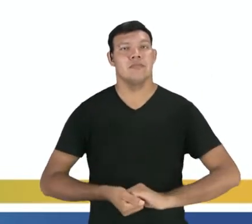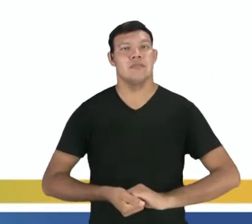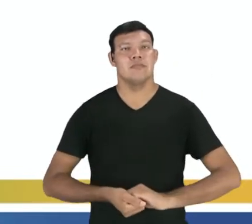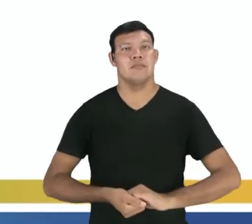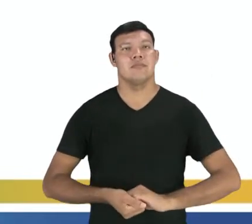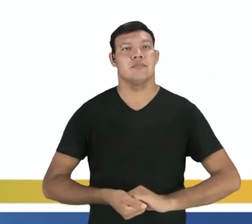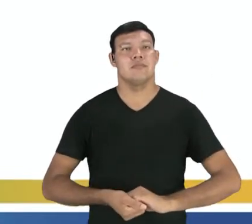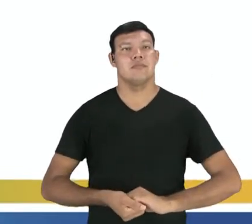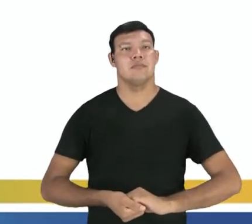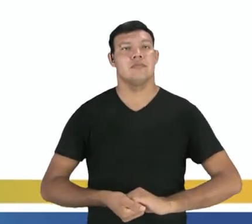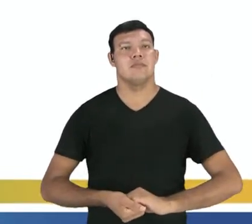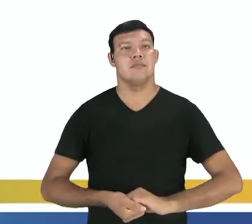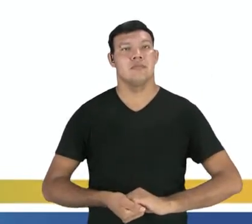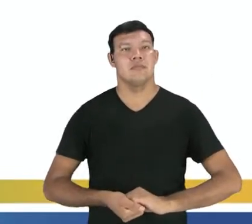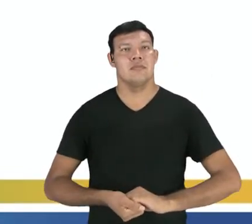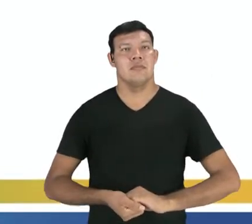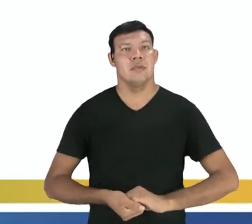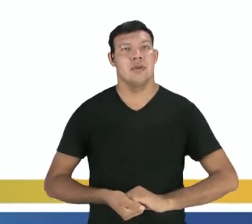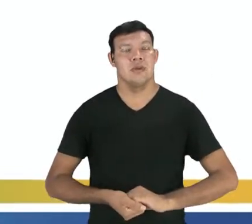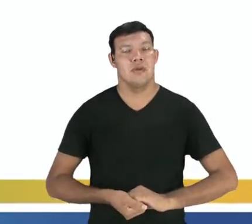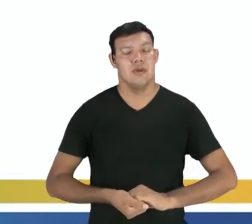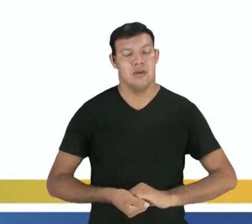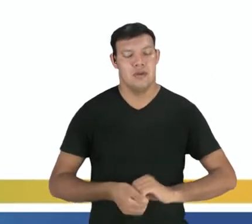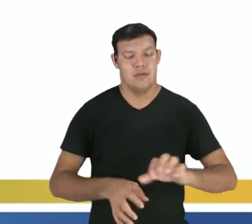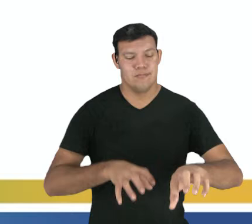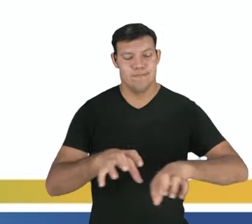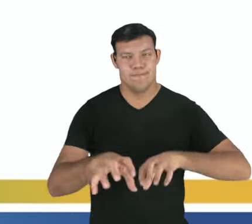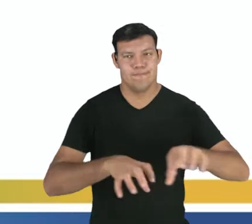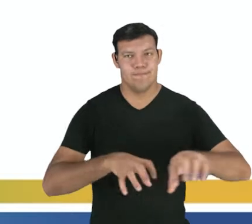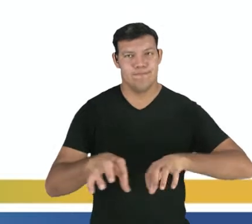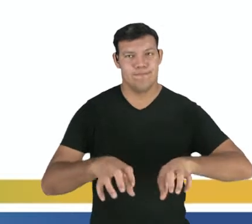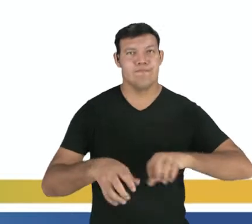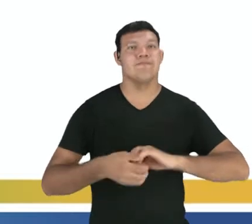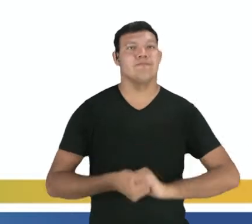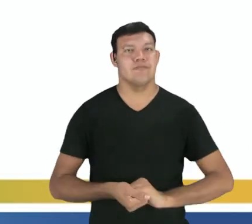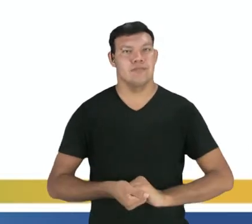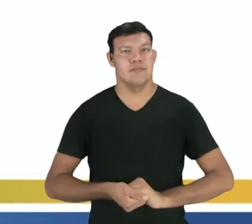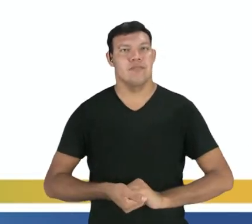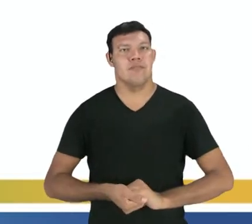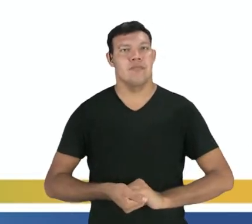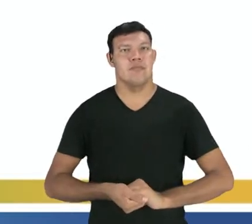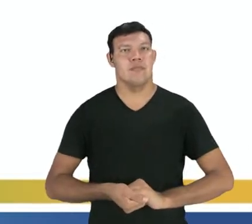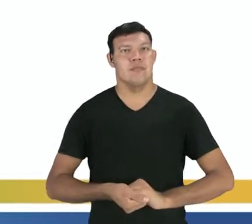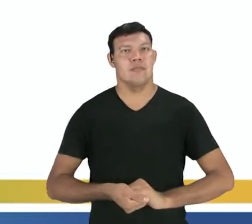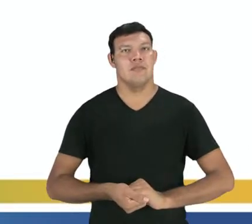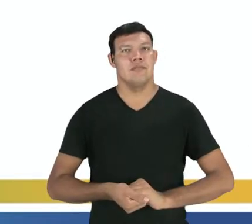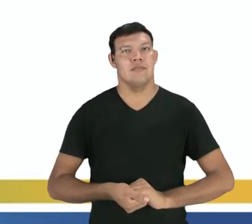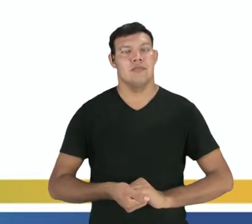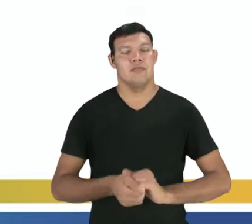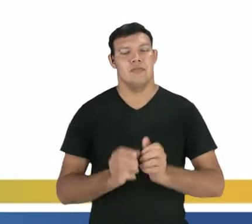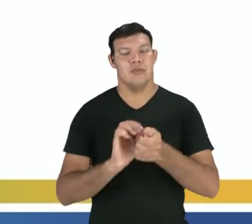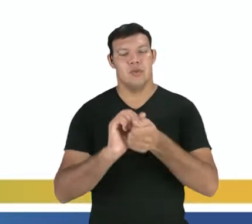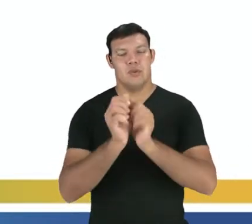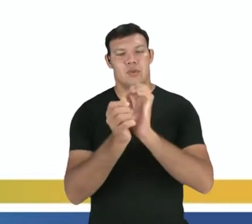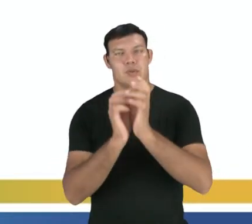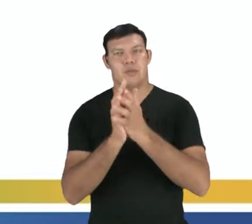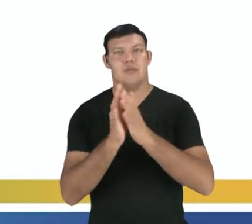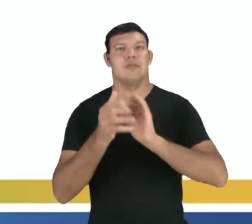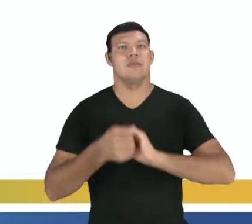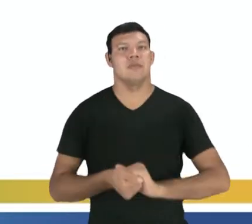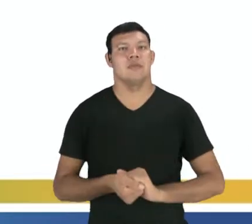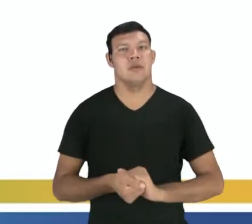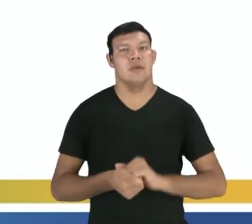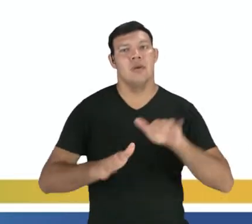nós temos doing a puzzle, montando um quebra-cabeça, doing origami, fazendo origami, swimming, que